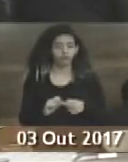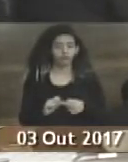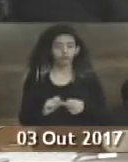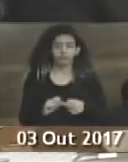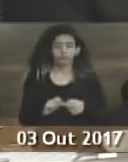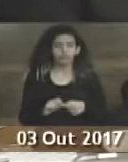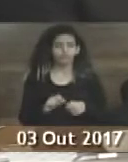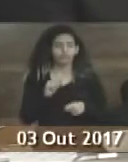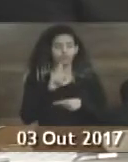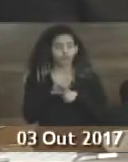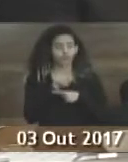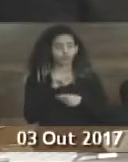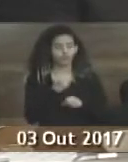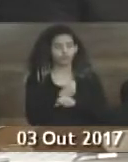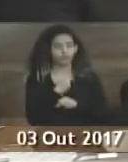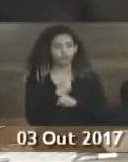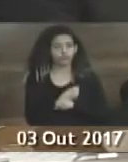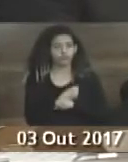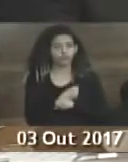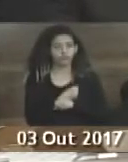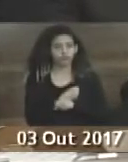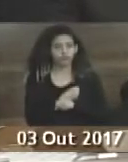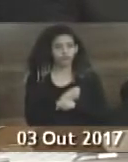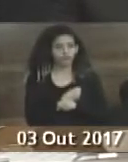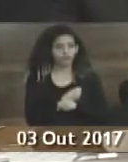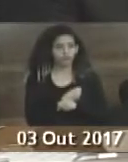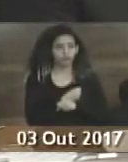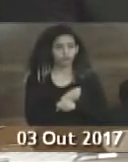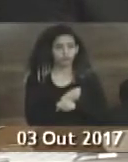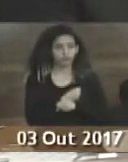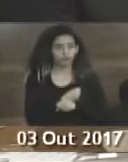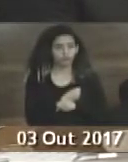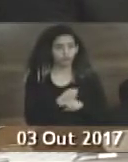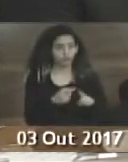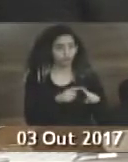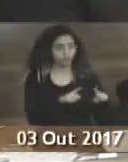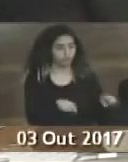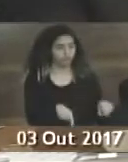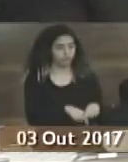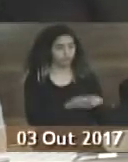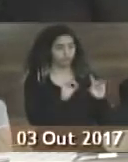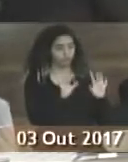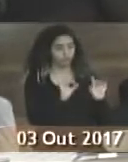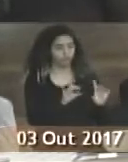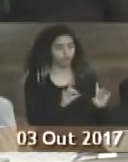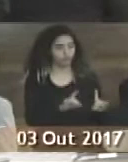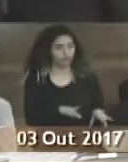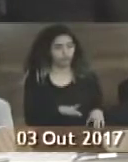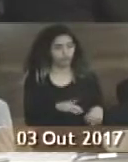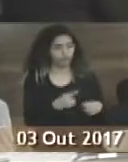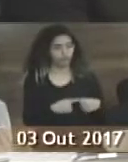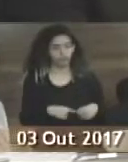de verificar o andamento das obras de implantação da Zona Especial de Interesse Social 01 do